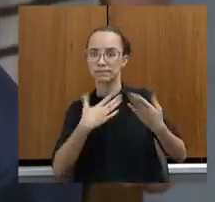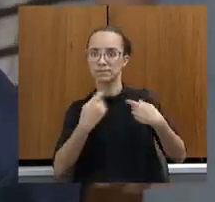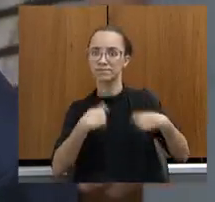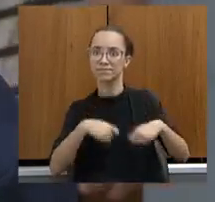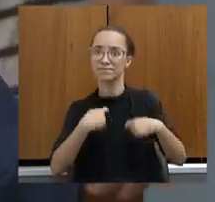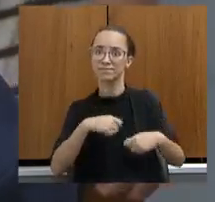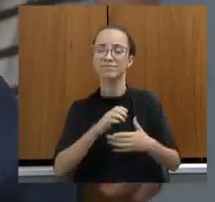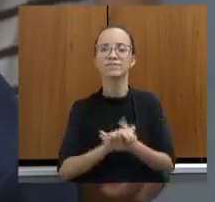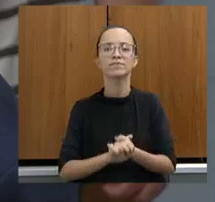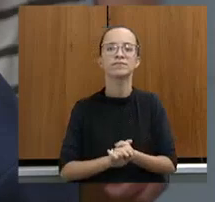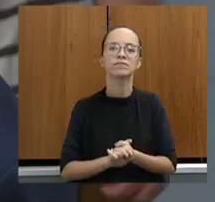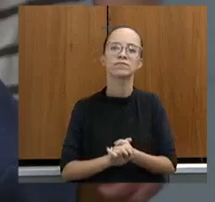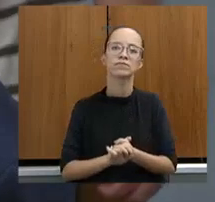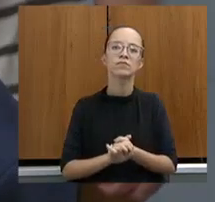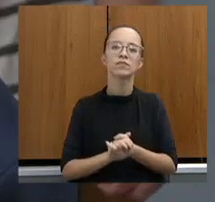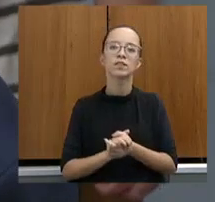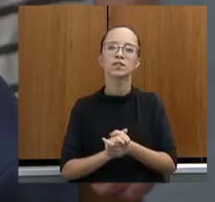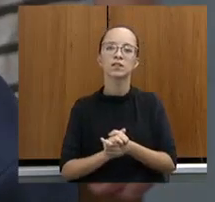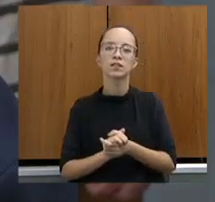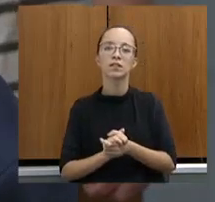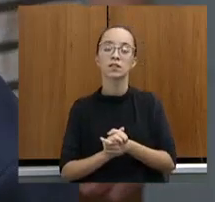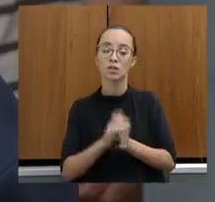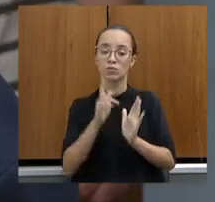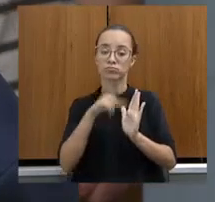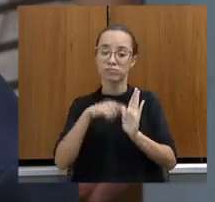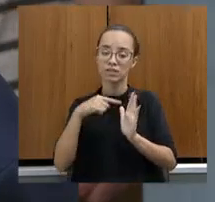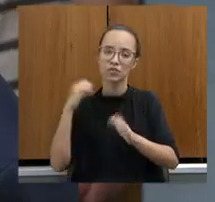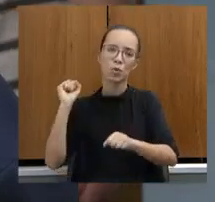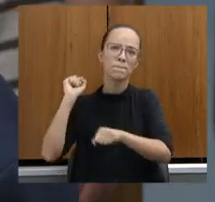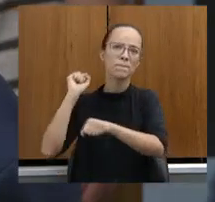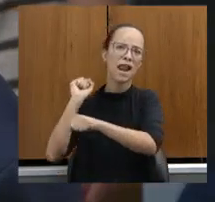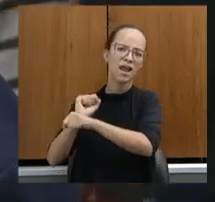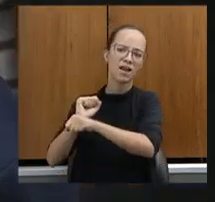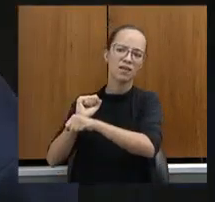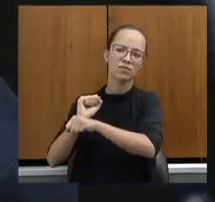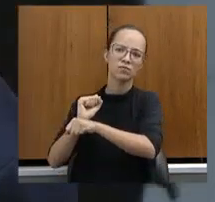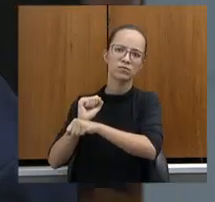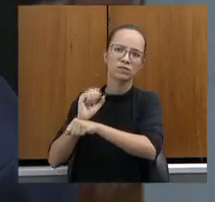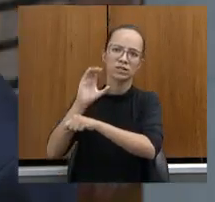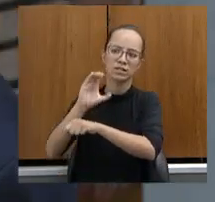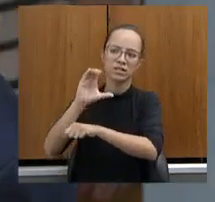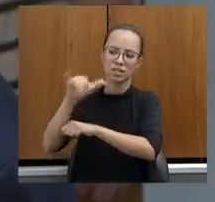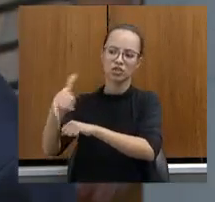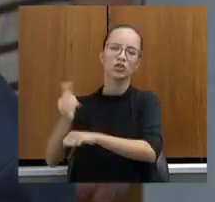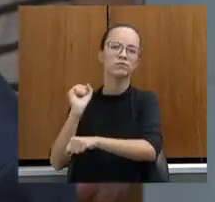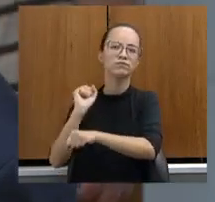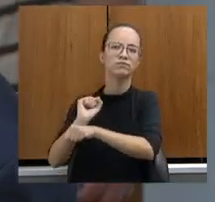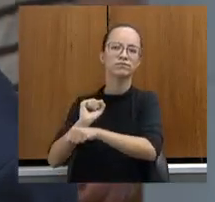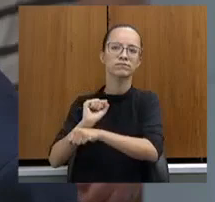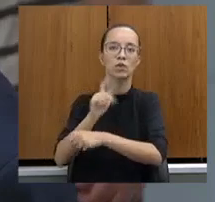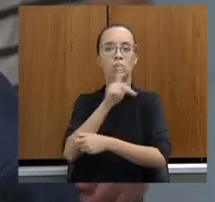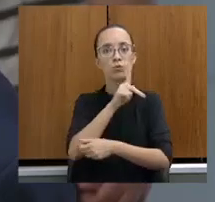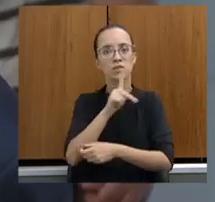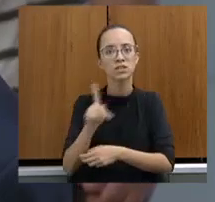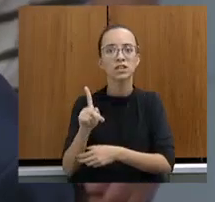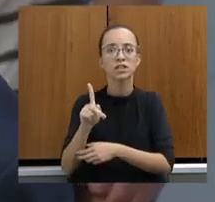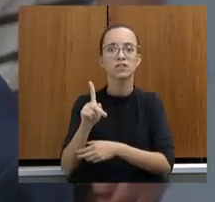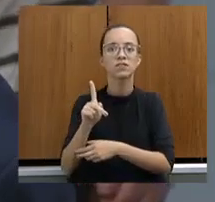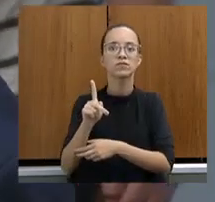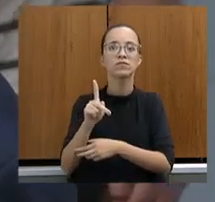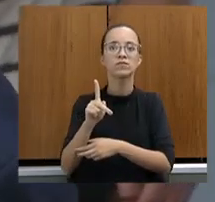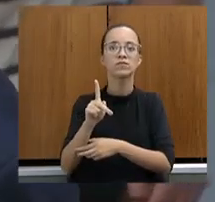ela ficou por muito tempo paralisada na comissão na ccj o presidente distribuiu